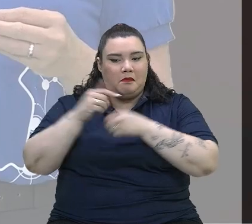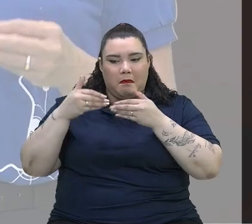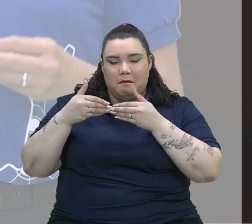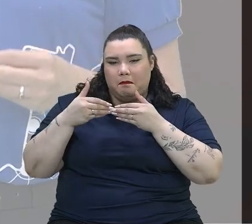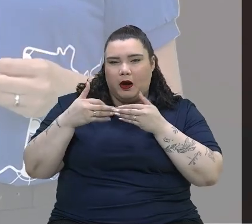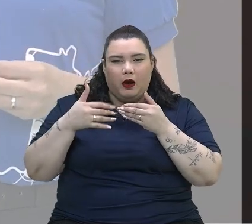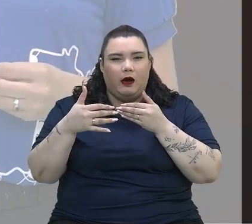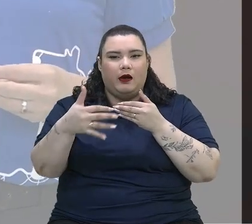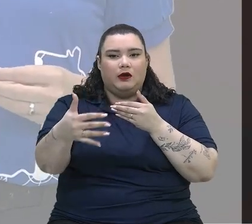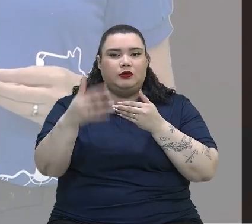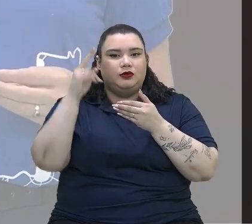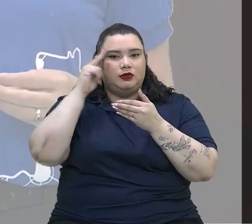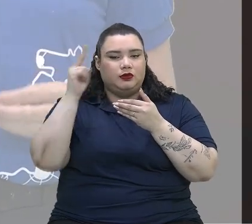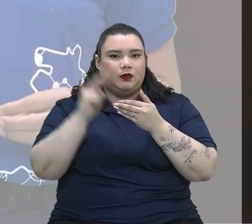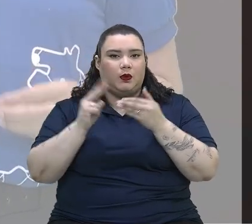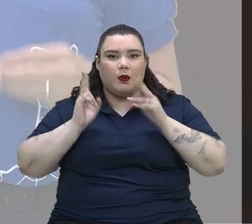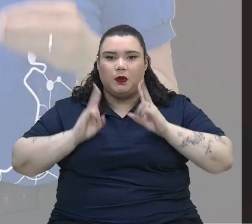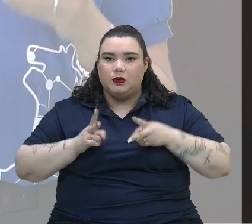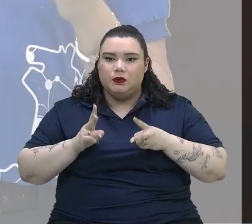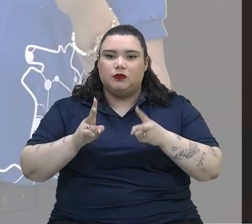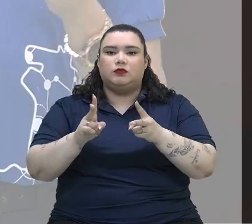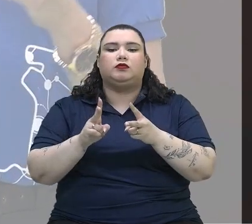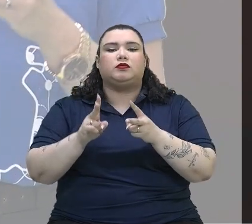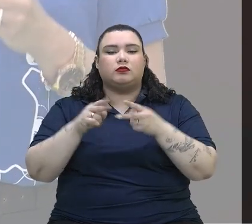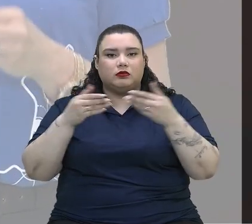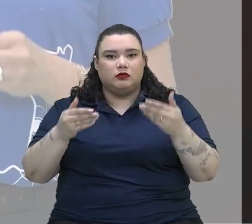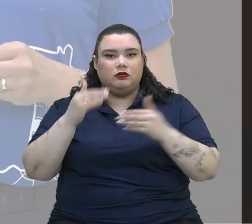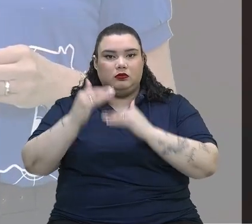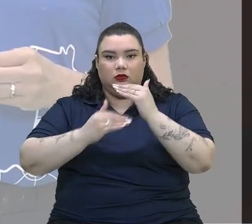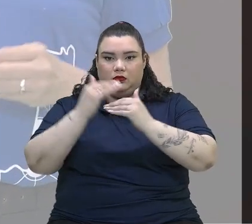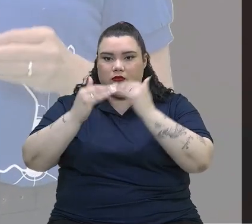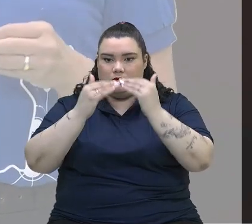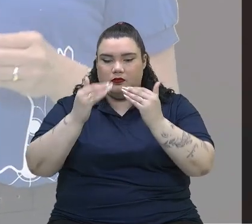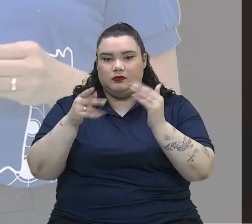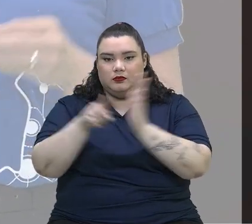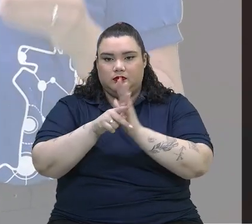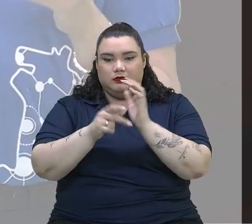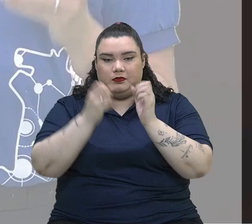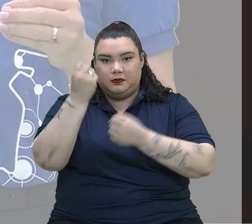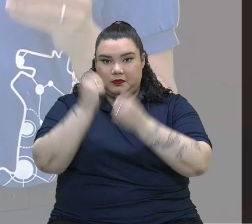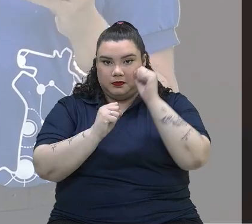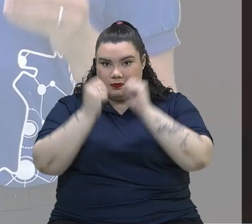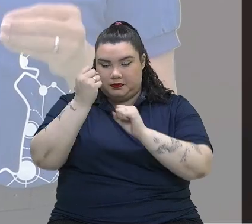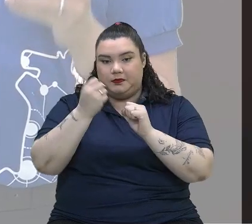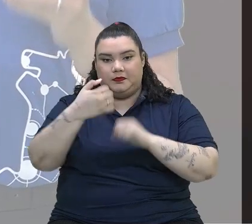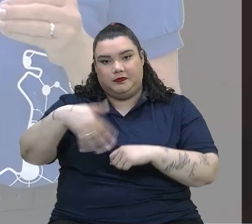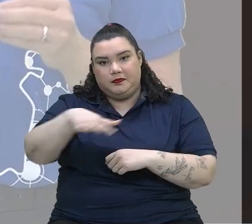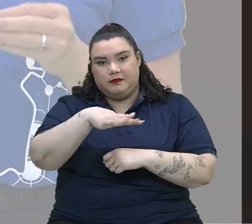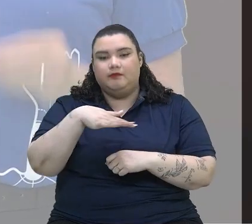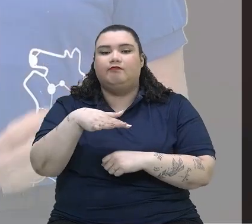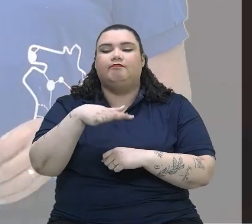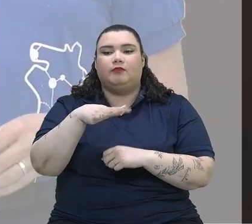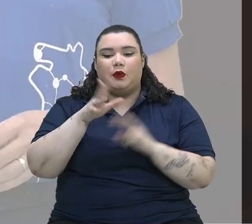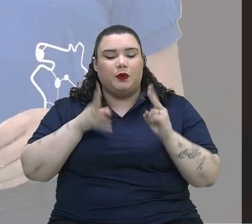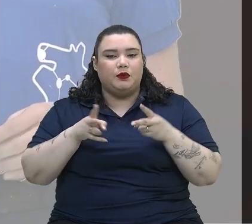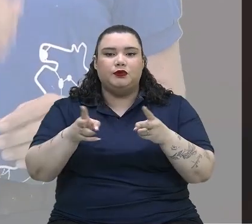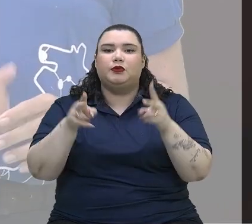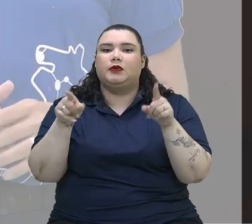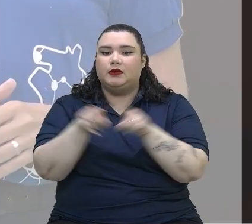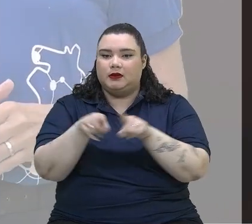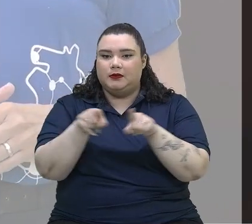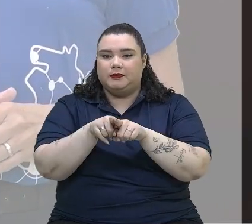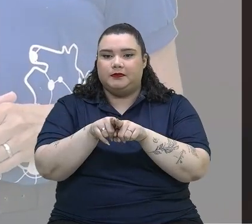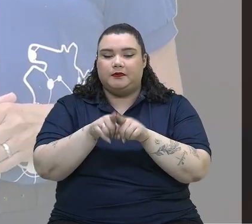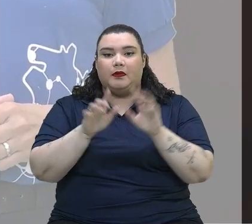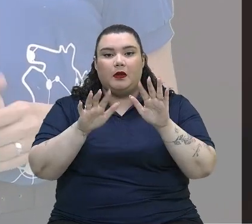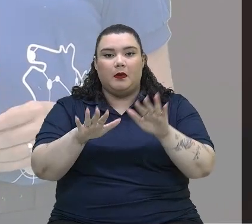A história continua e o desenvolvimento da indústria cultural também continua. E tem um